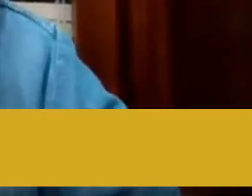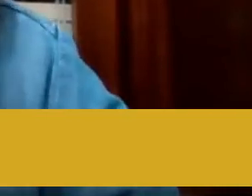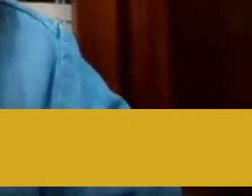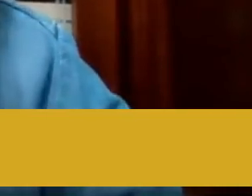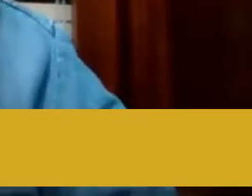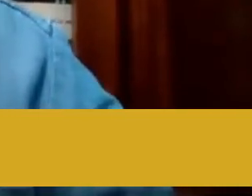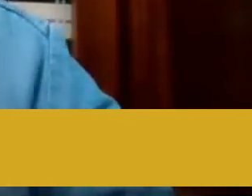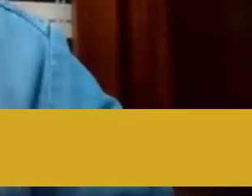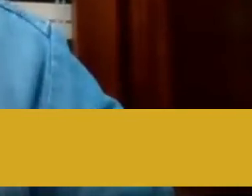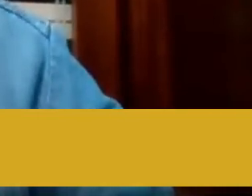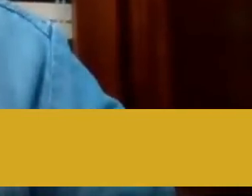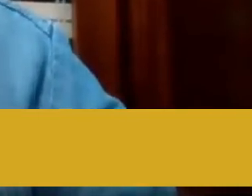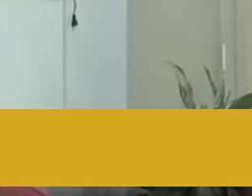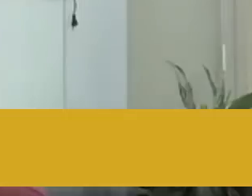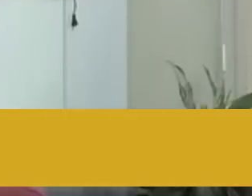Bom, isso.